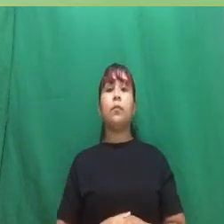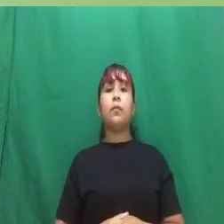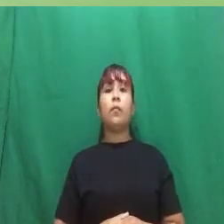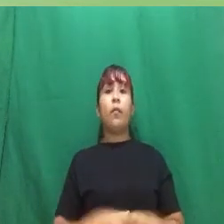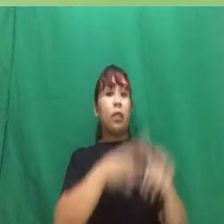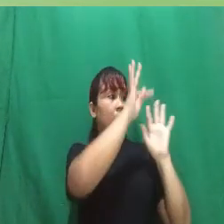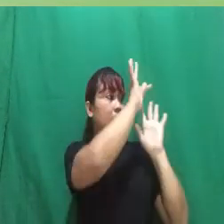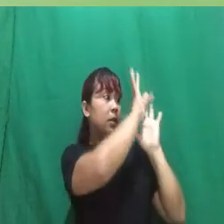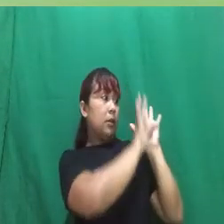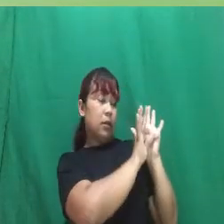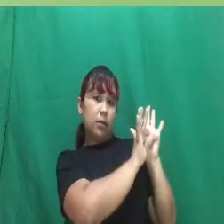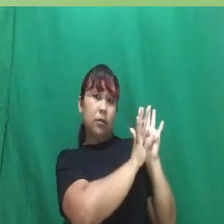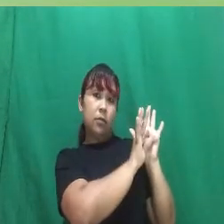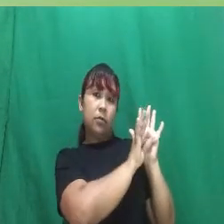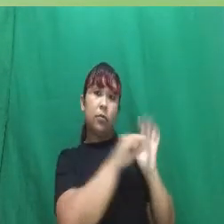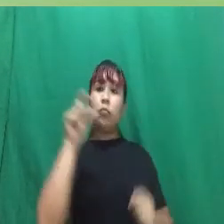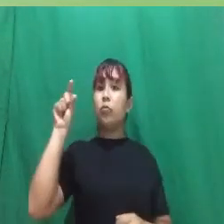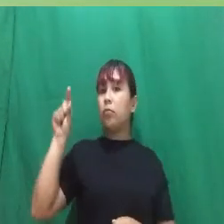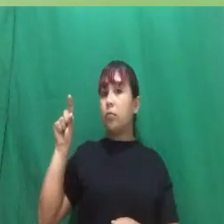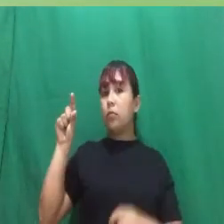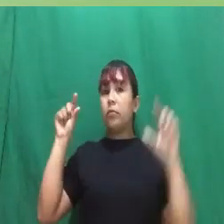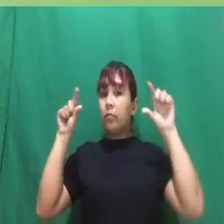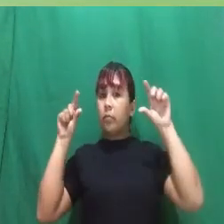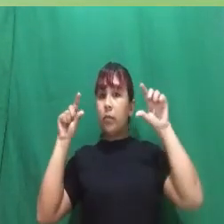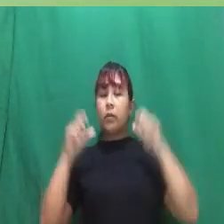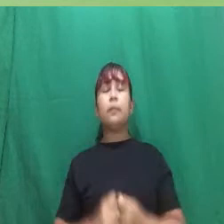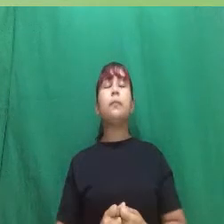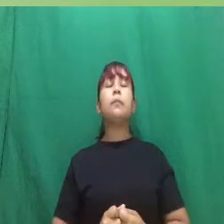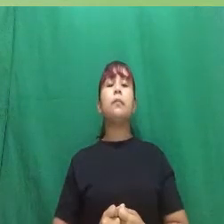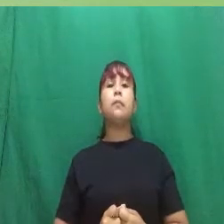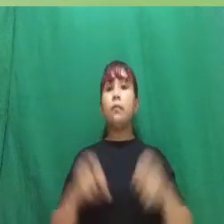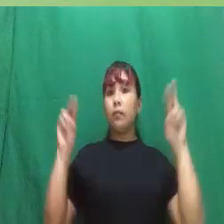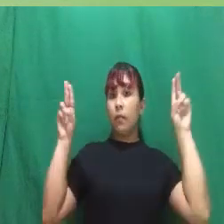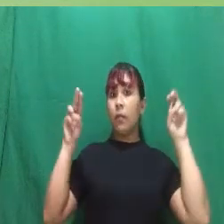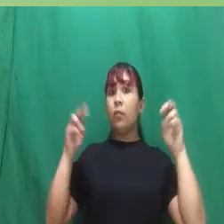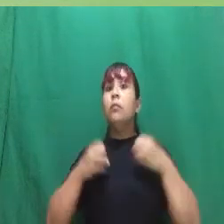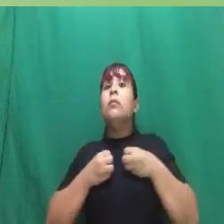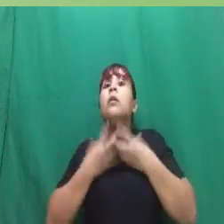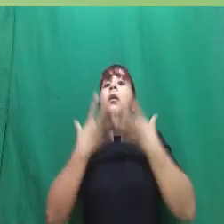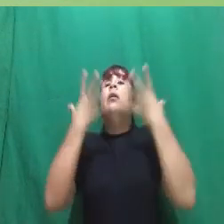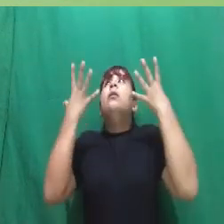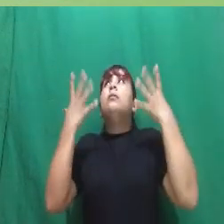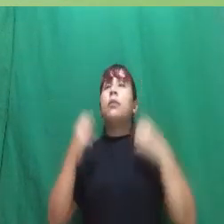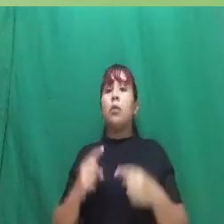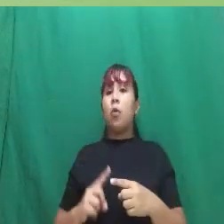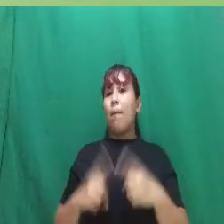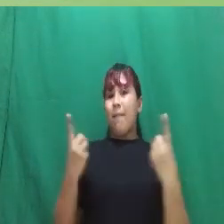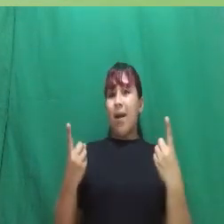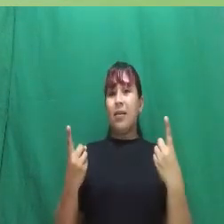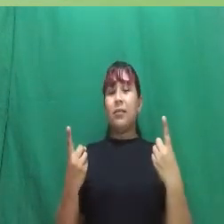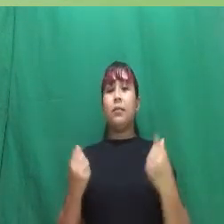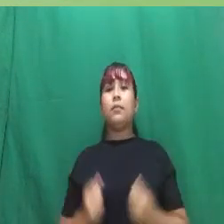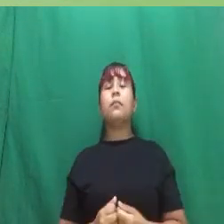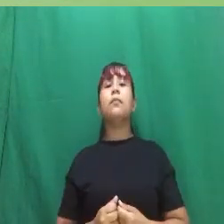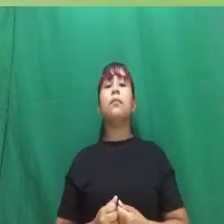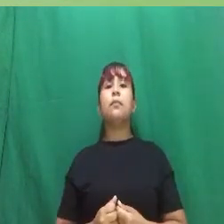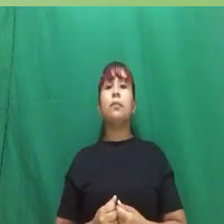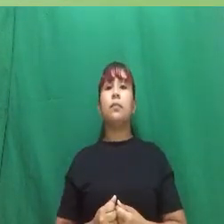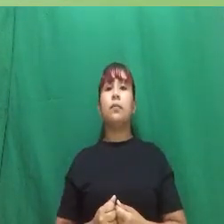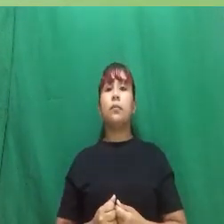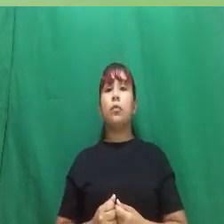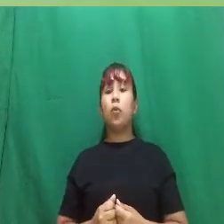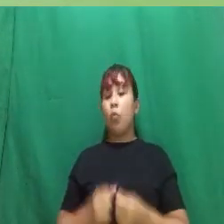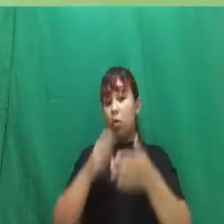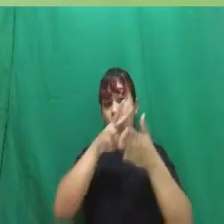Angeles. Nunca deixe que eles convençam que vidro quebrado é violência. Fome é violência. Morar